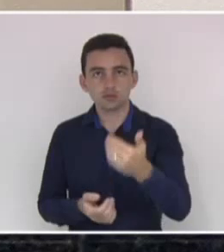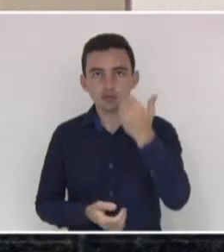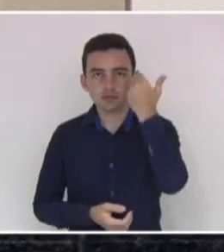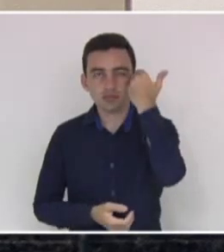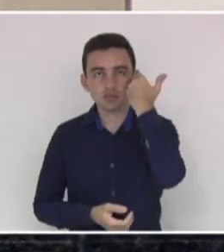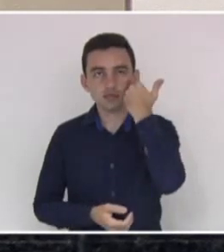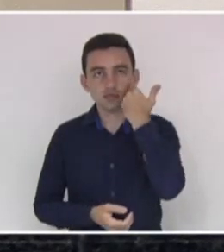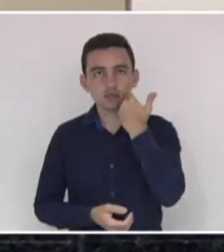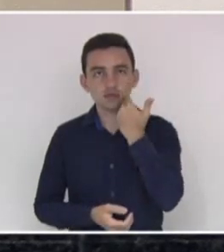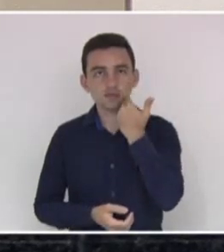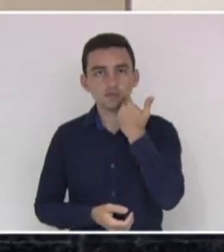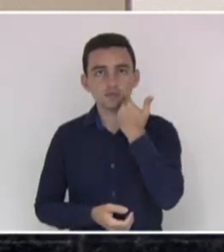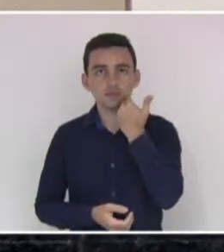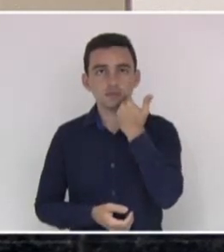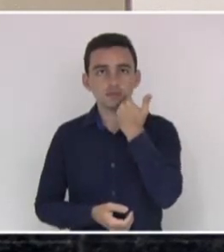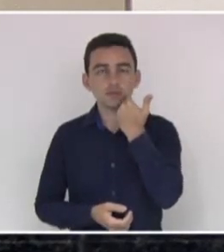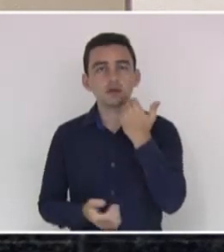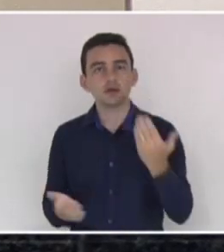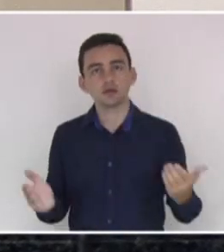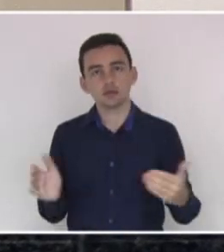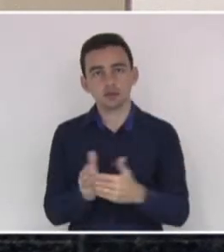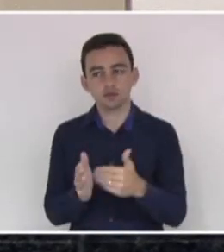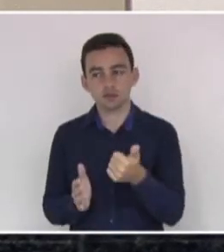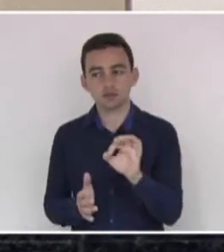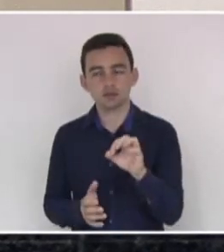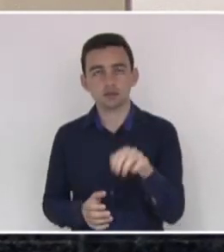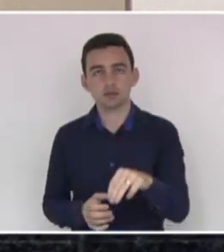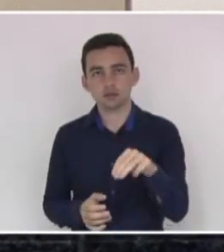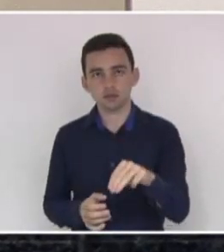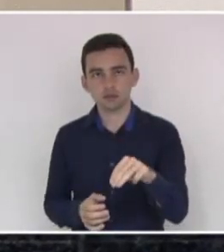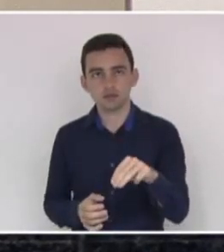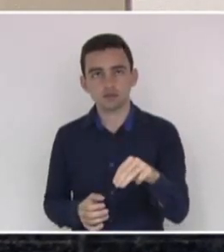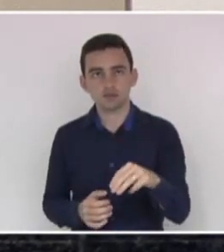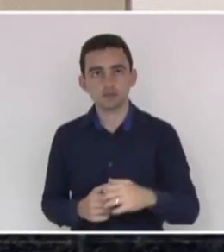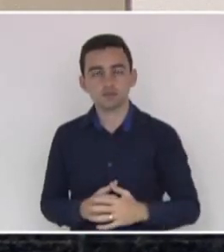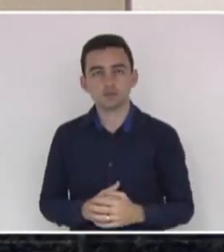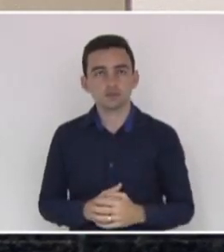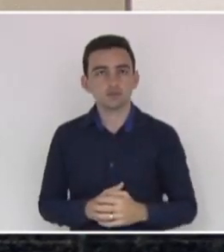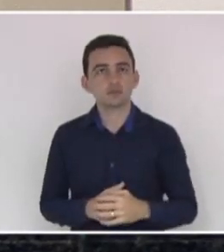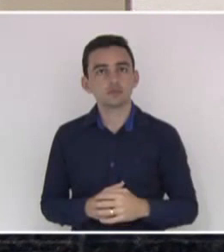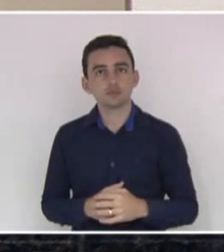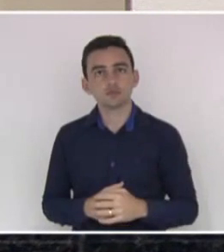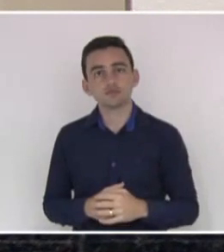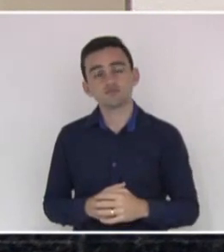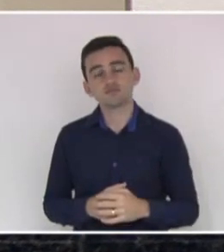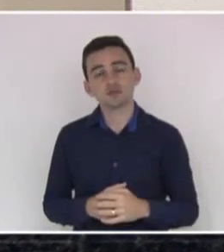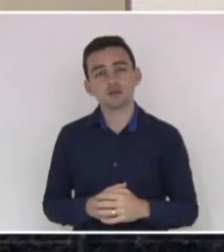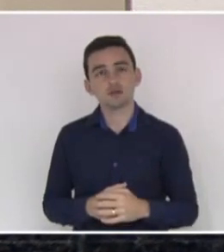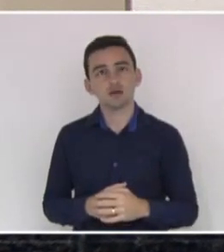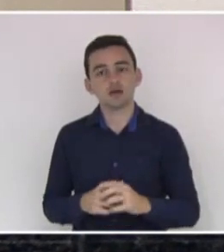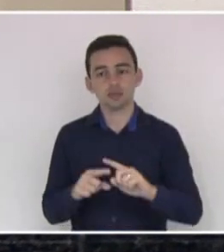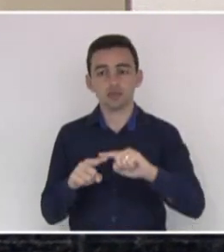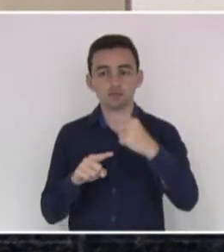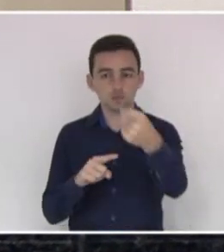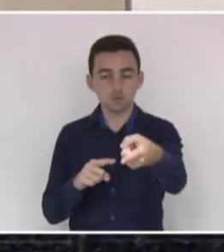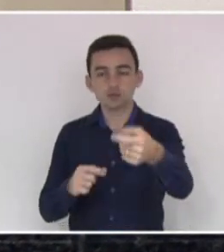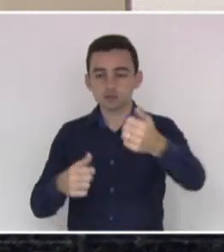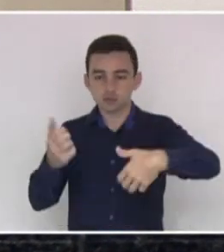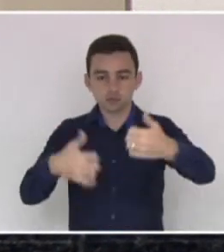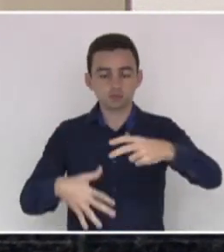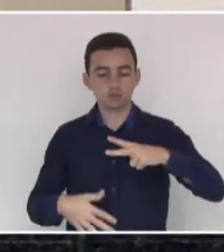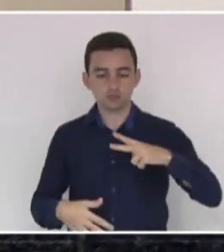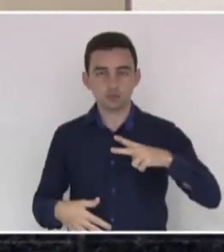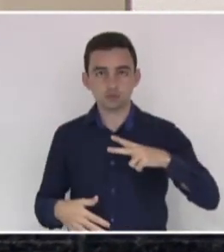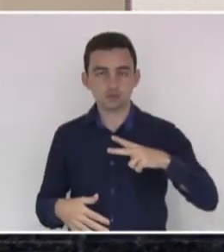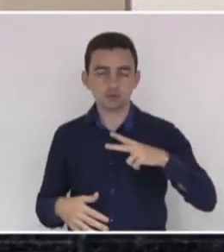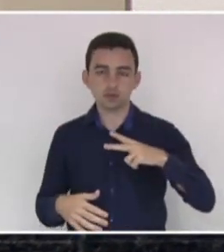10 minutos, já indo gastando assim o tempo de explicações pessoais que ficaria logo depois do grande expediente.